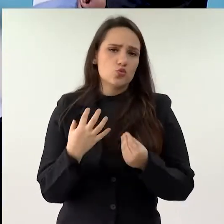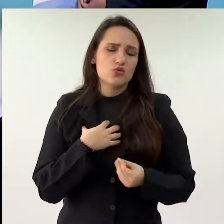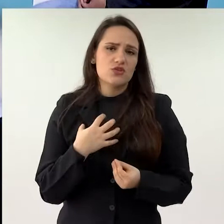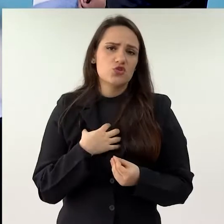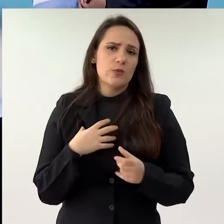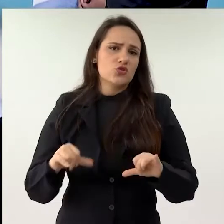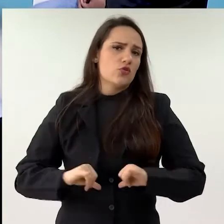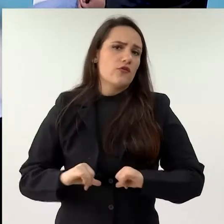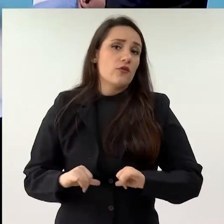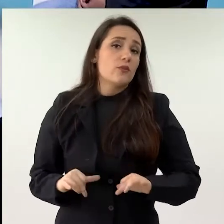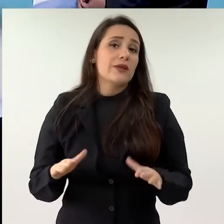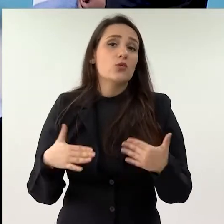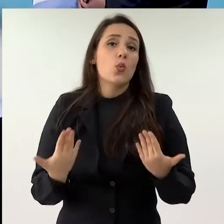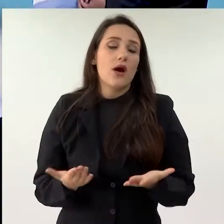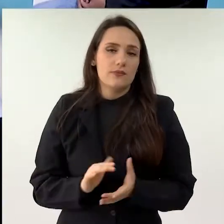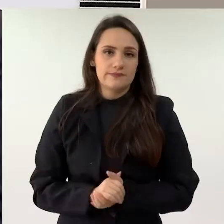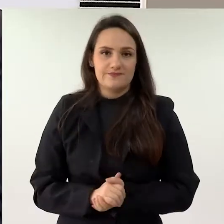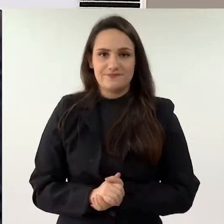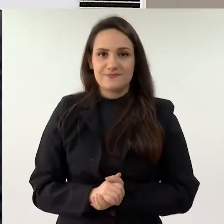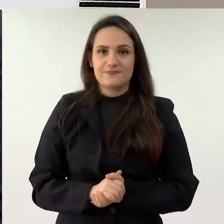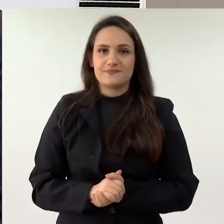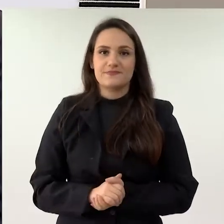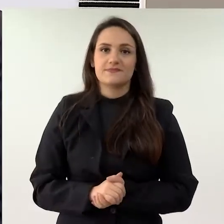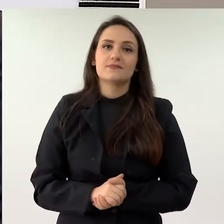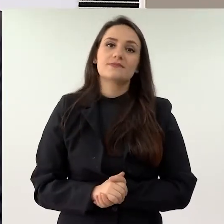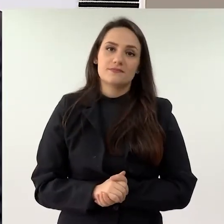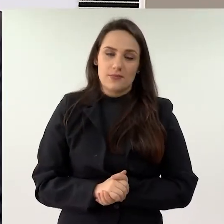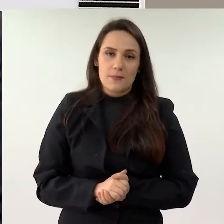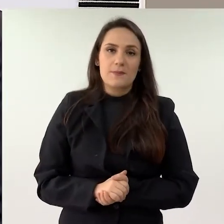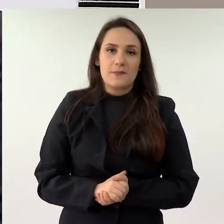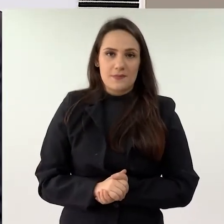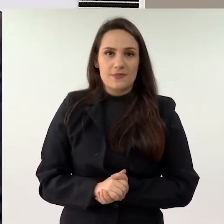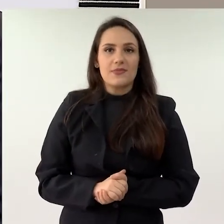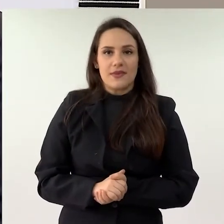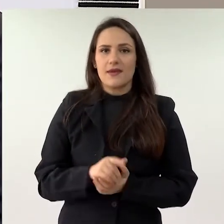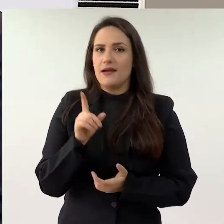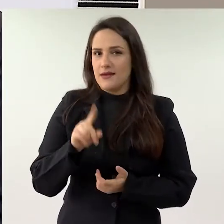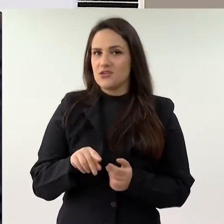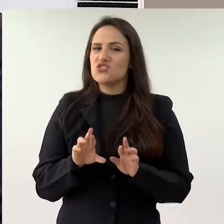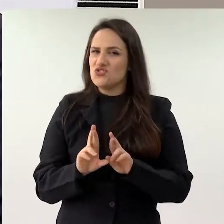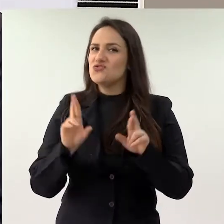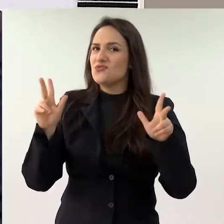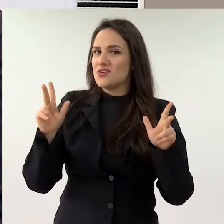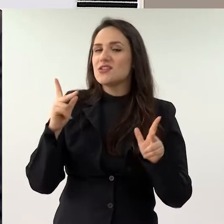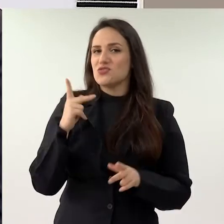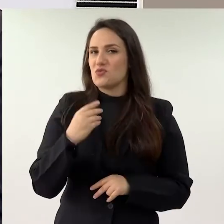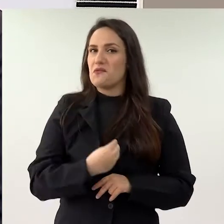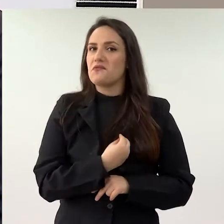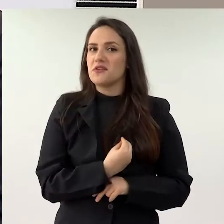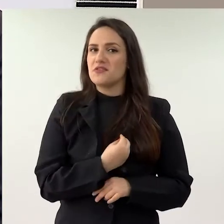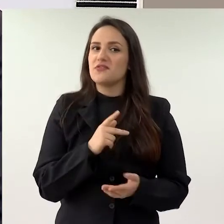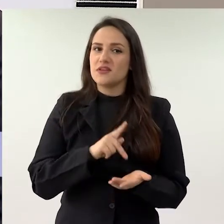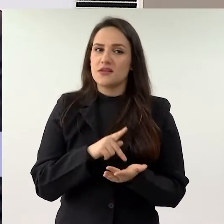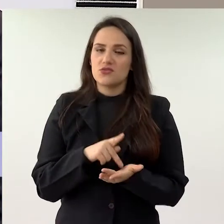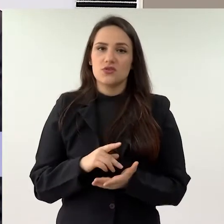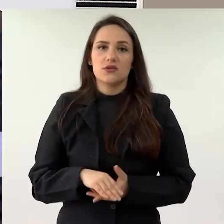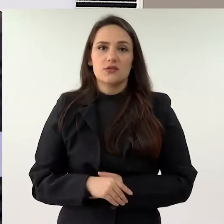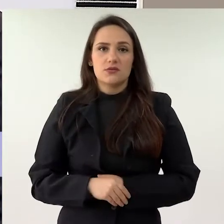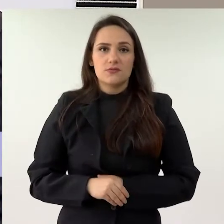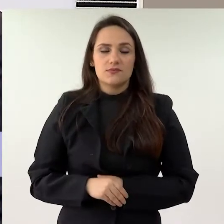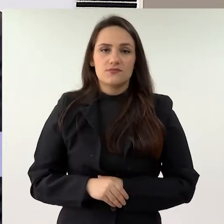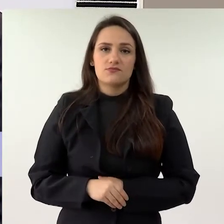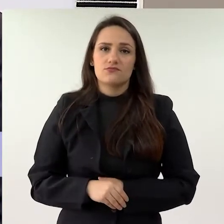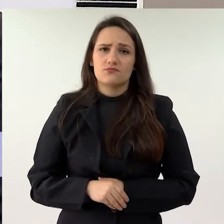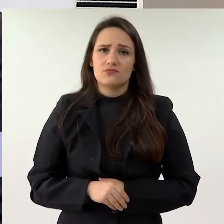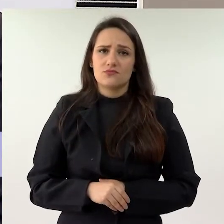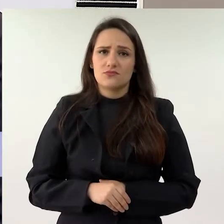você sentiu. Por favor, Joel. É uma das coisas que é diferente, que muda a sua percepção de vida, né? Eu,